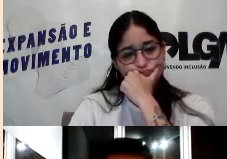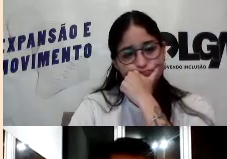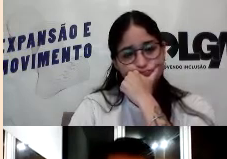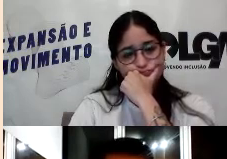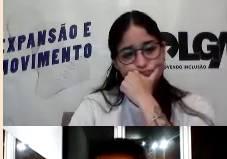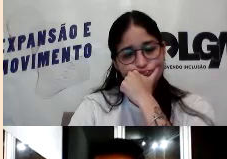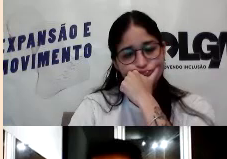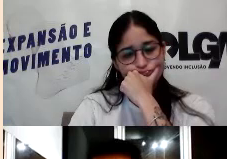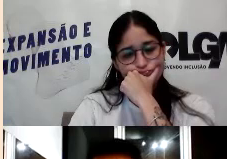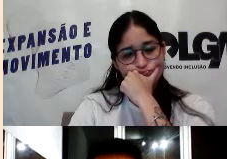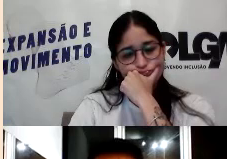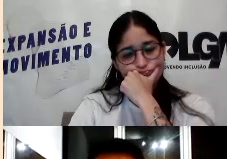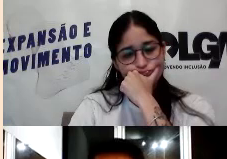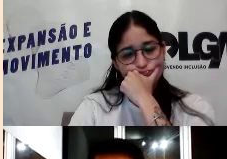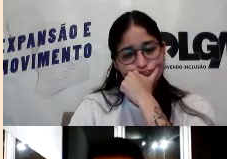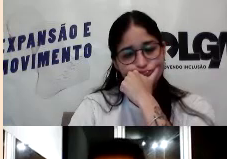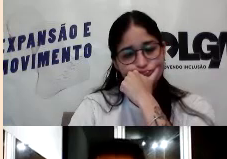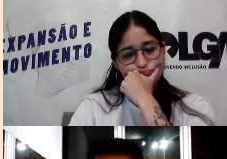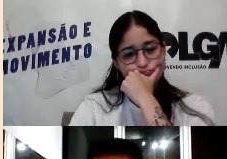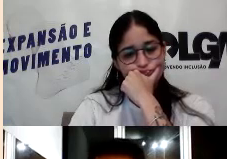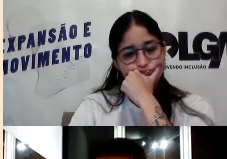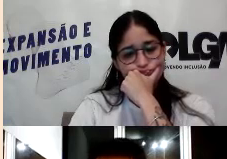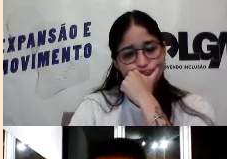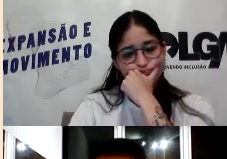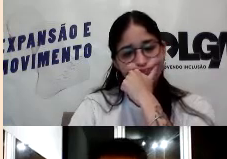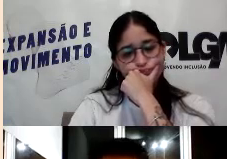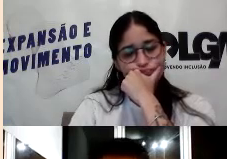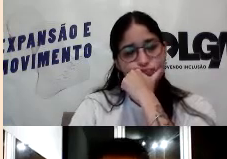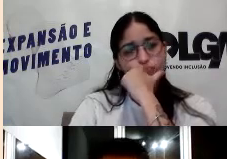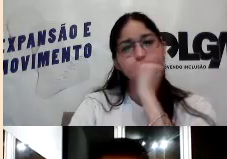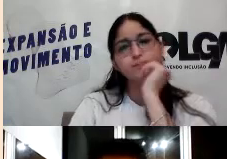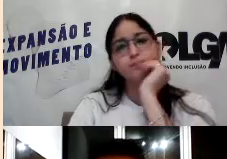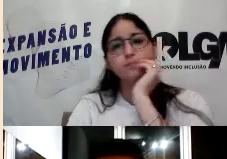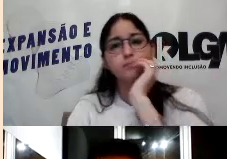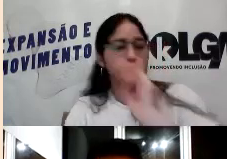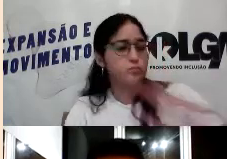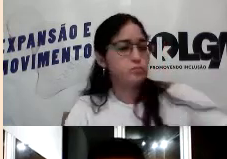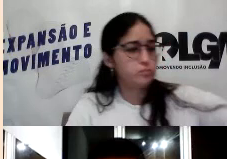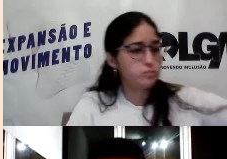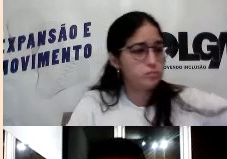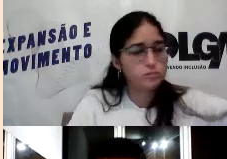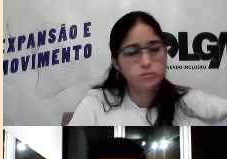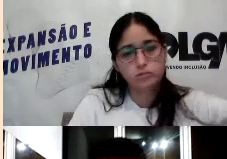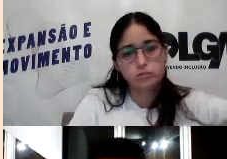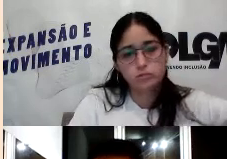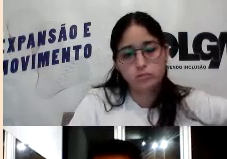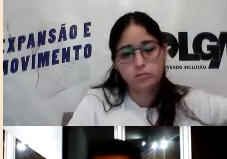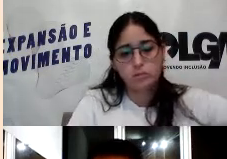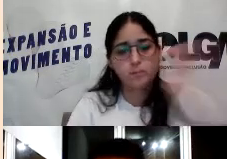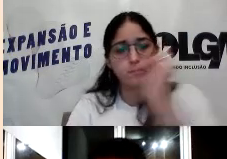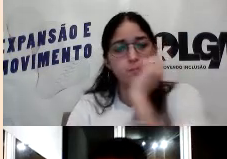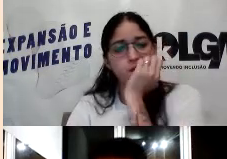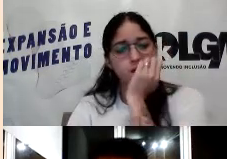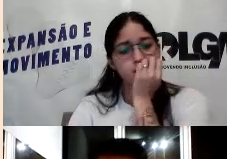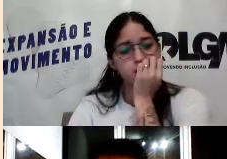na sociologia, muitas áreas abordam essas questões, e esse estudo especificamente